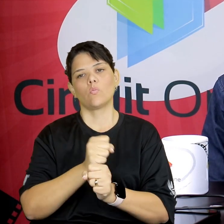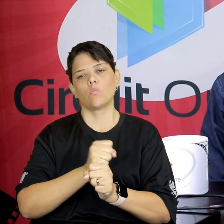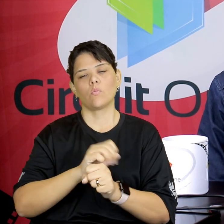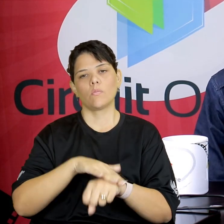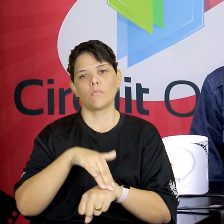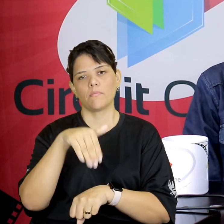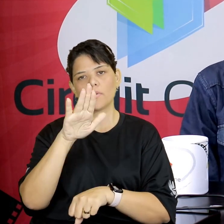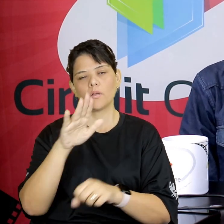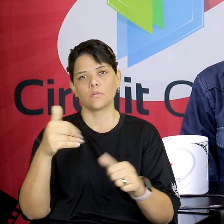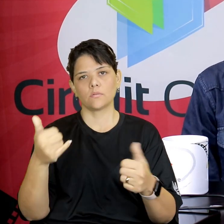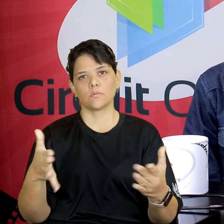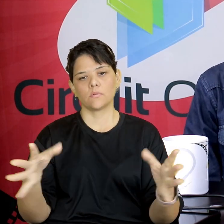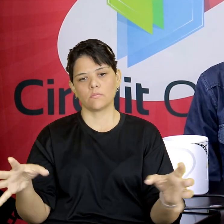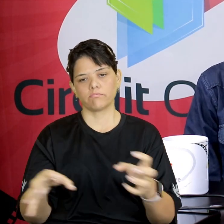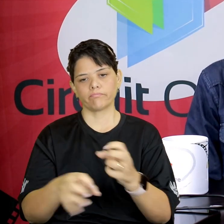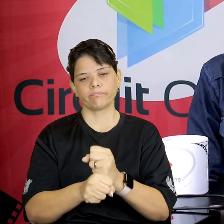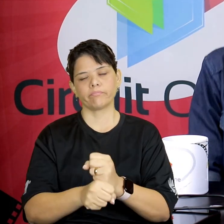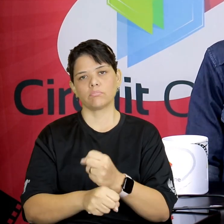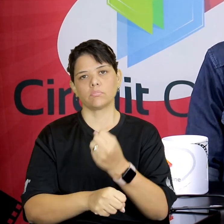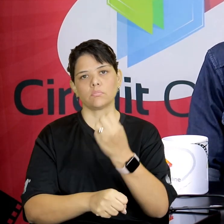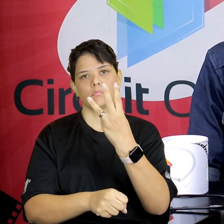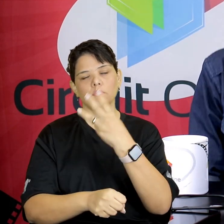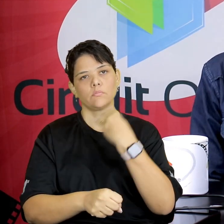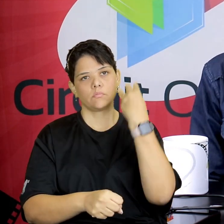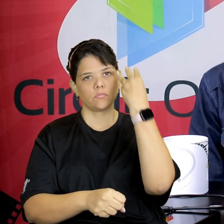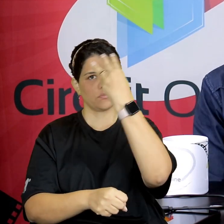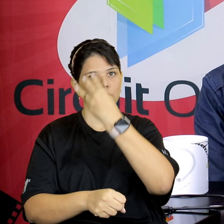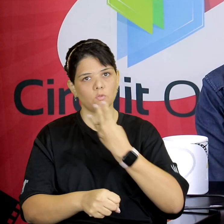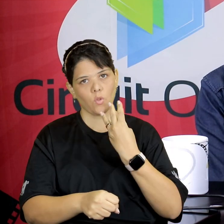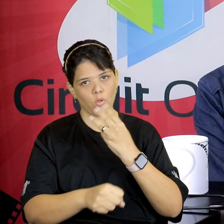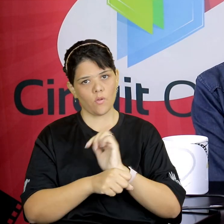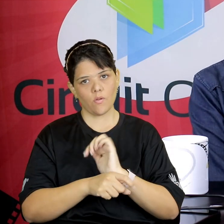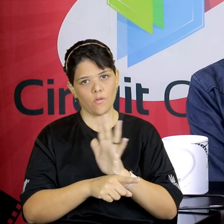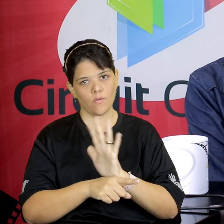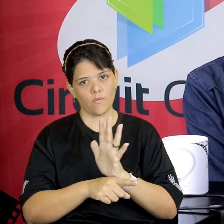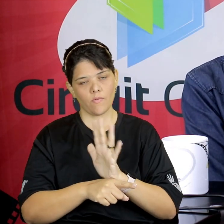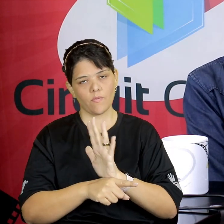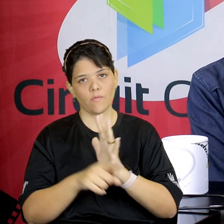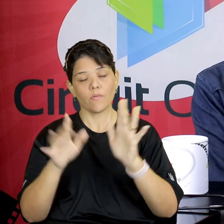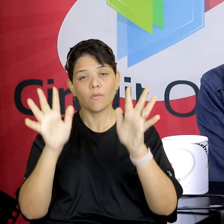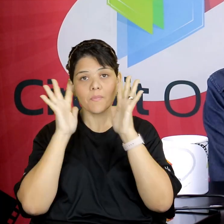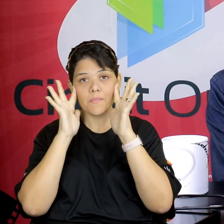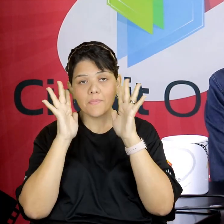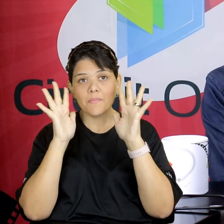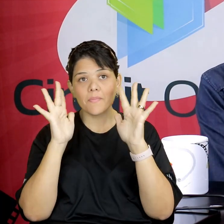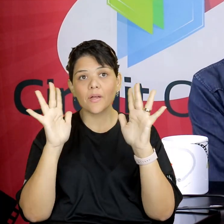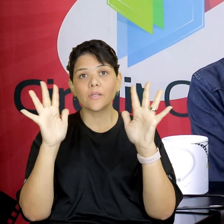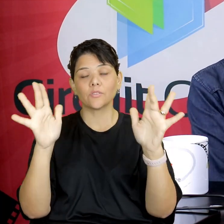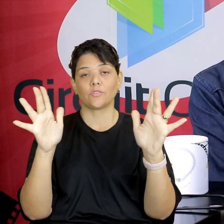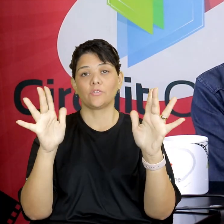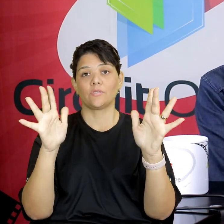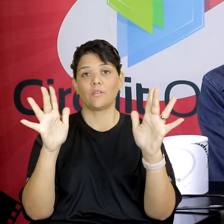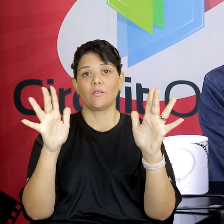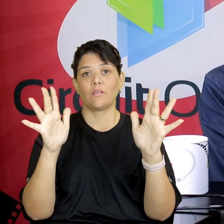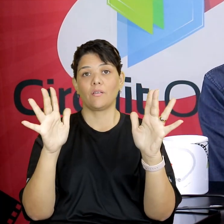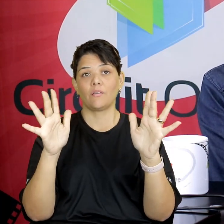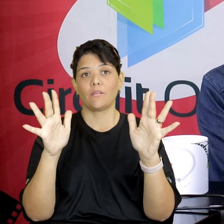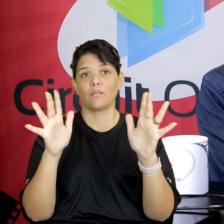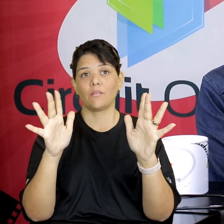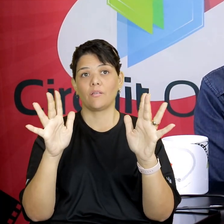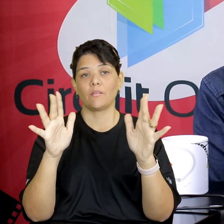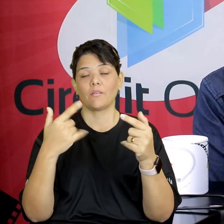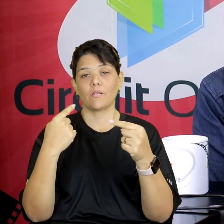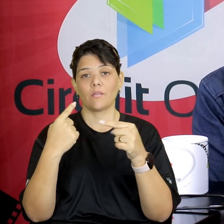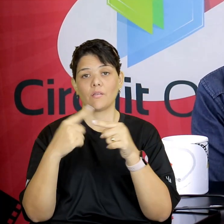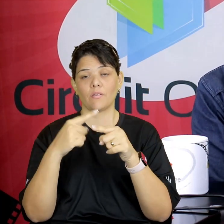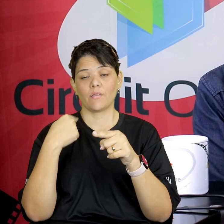Então, pra montar um filme de 3 horas, eu levei 3 dias seguidos, assim, trabalhando mais de 12 horas por dia pra montar um filme de 33 minutos, só que eu tava sozinho.